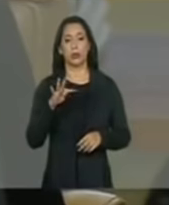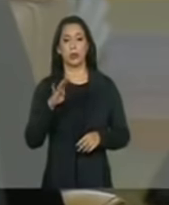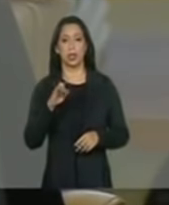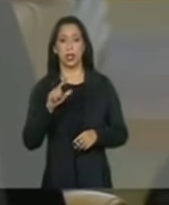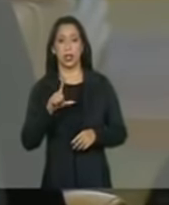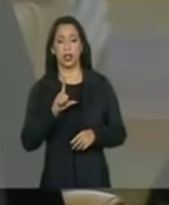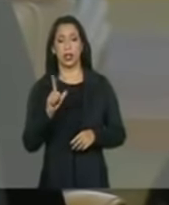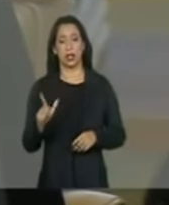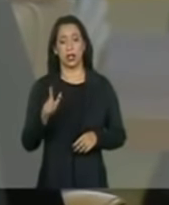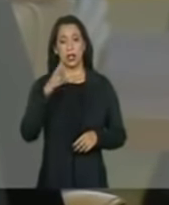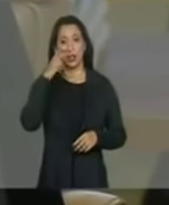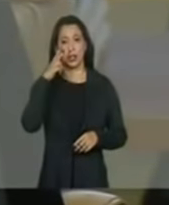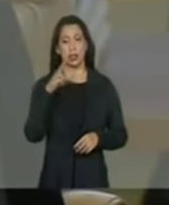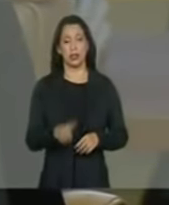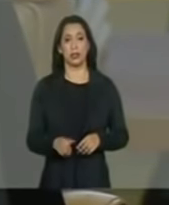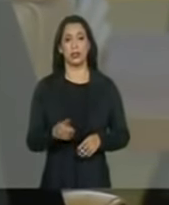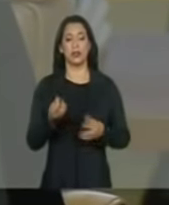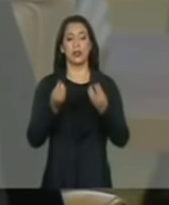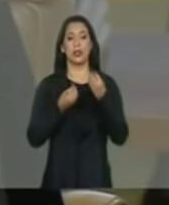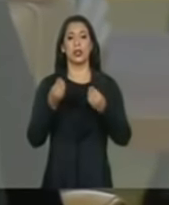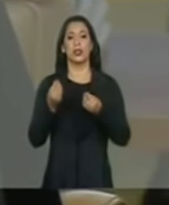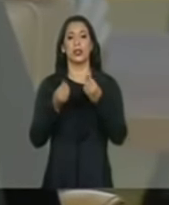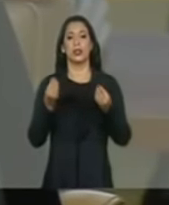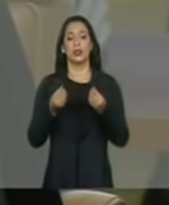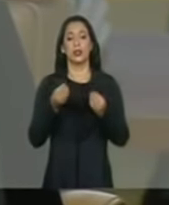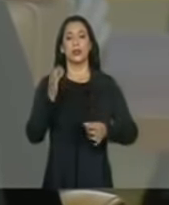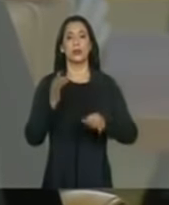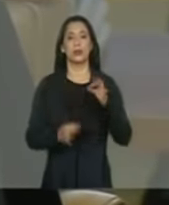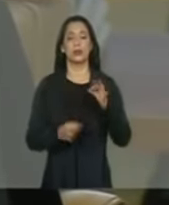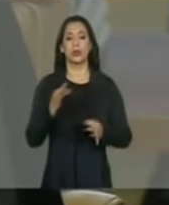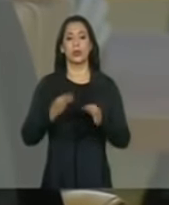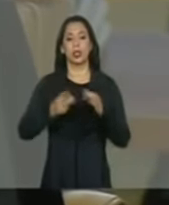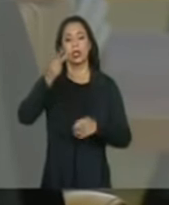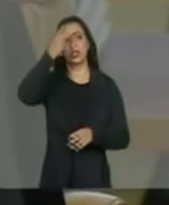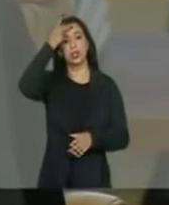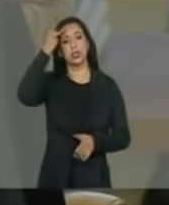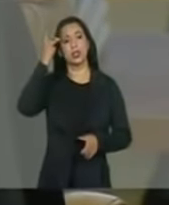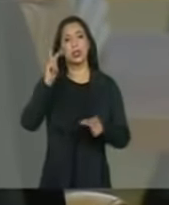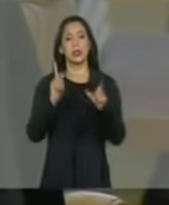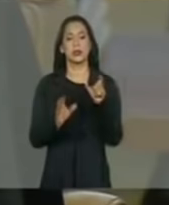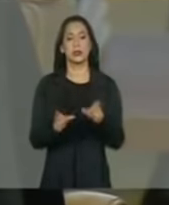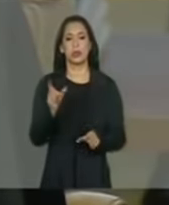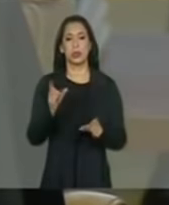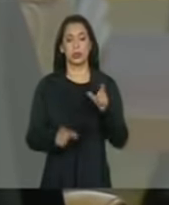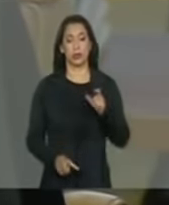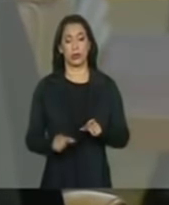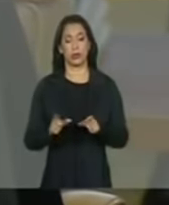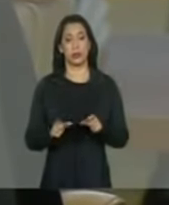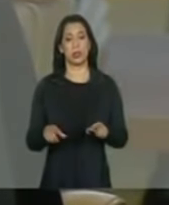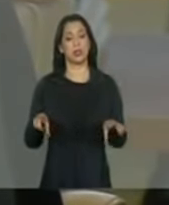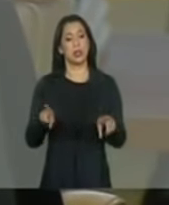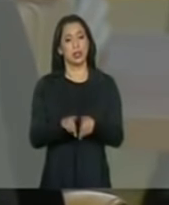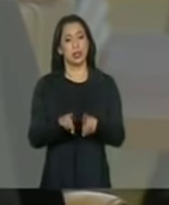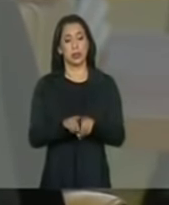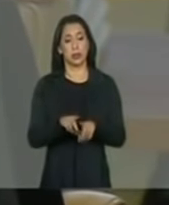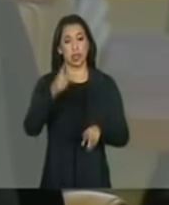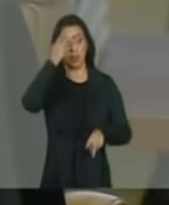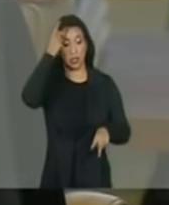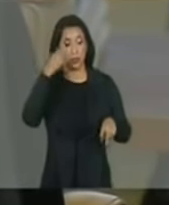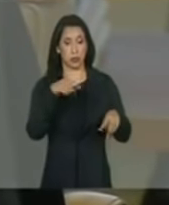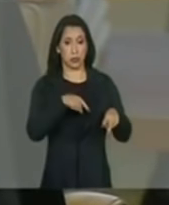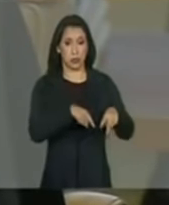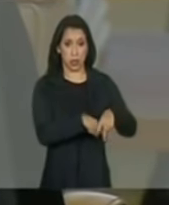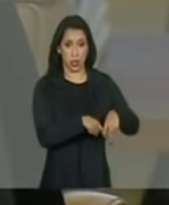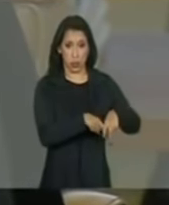da esfera das jurídicas das pessoas notadamente daquelas sob investigação do